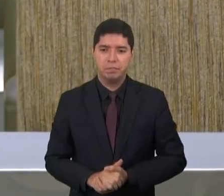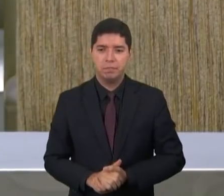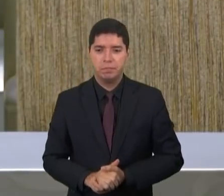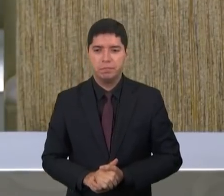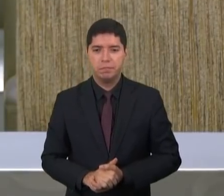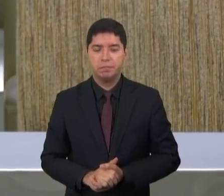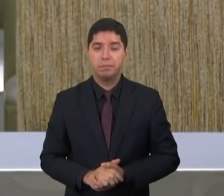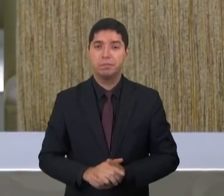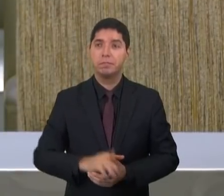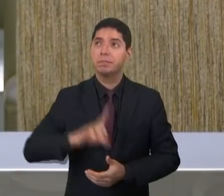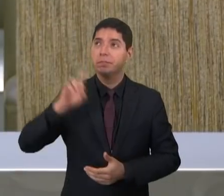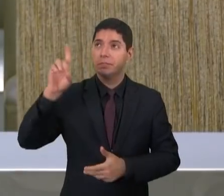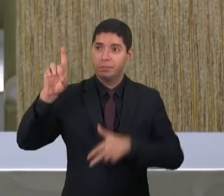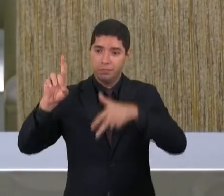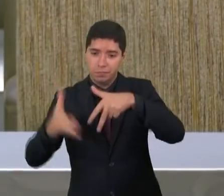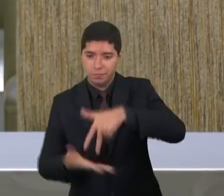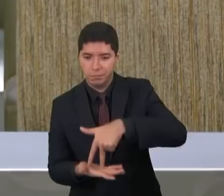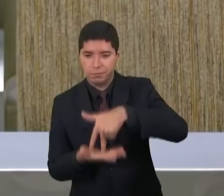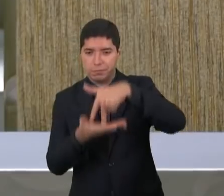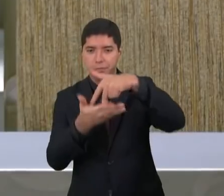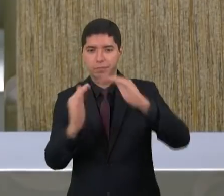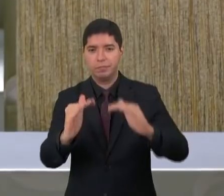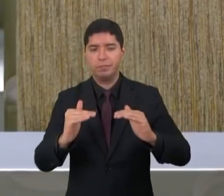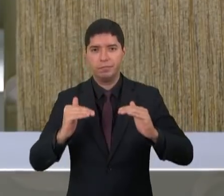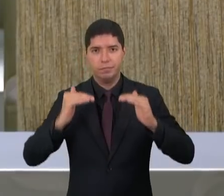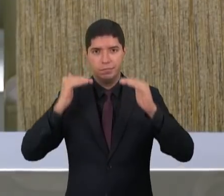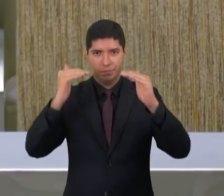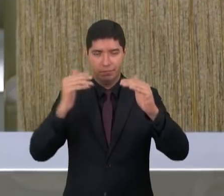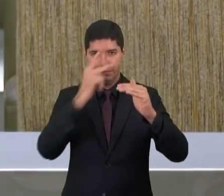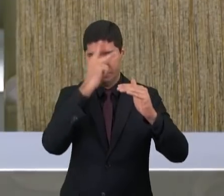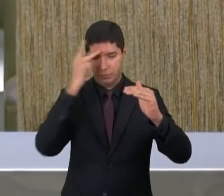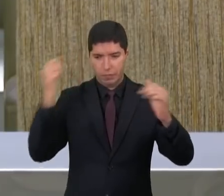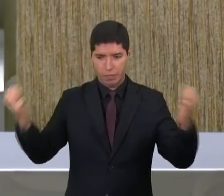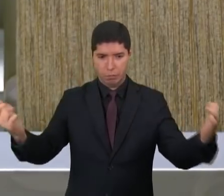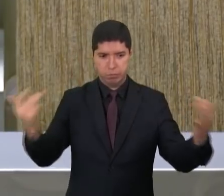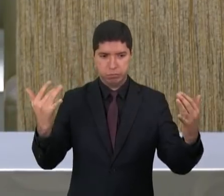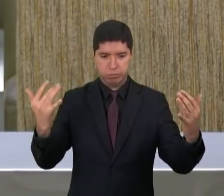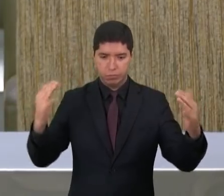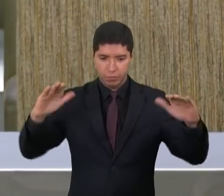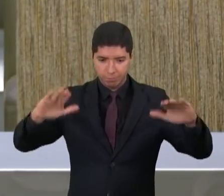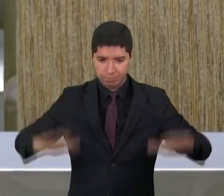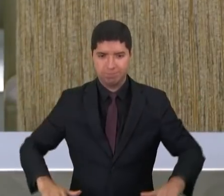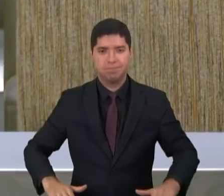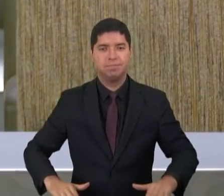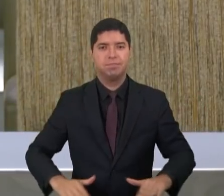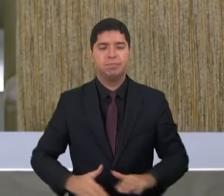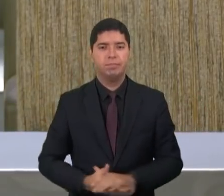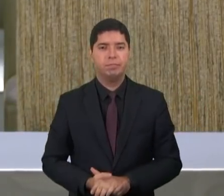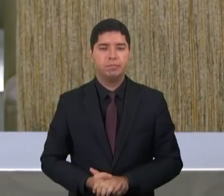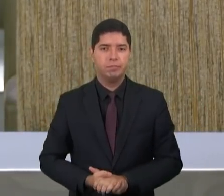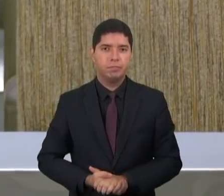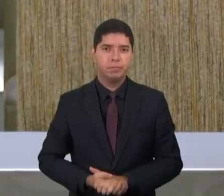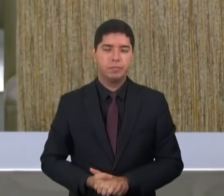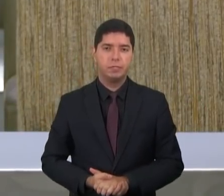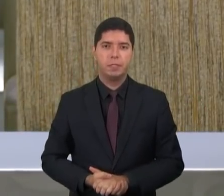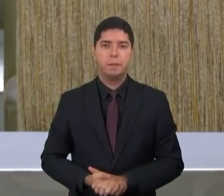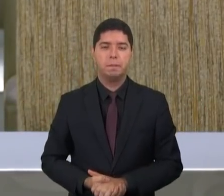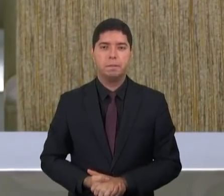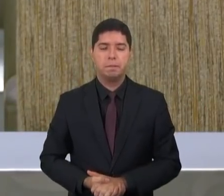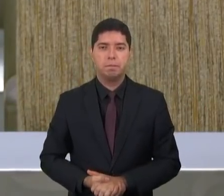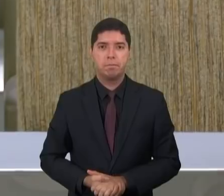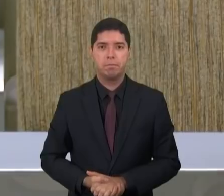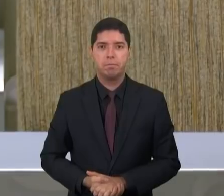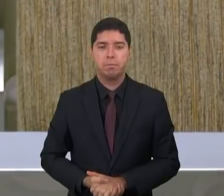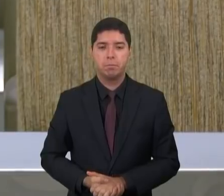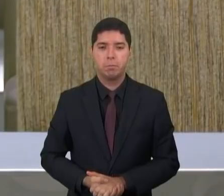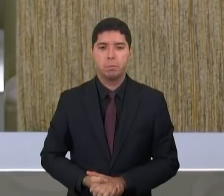te exaltará acima daqueles que se levantam contra ti. Mas só que eles se levantam contra nós